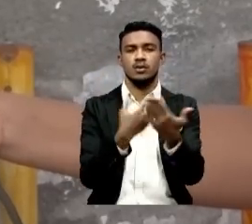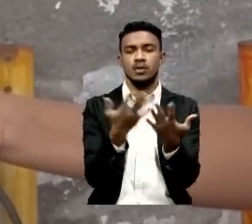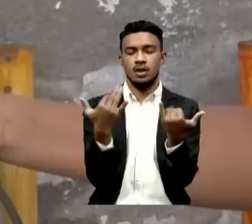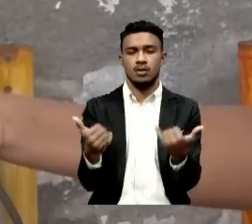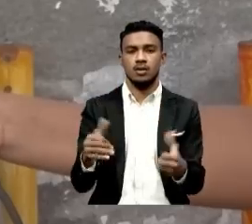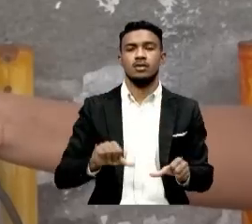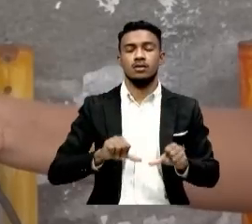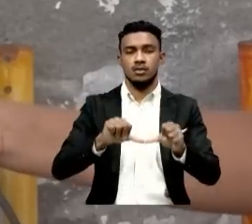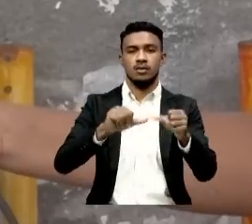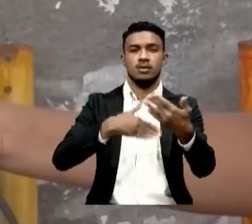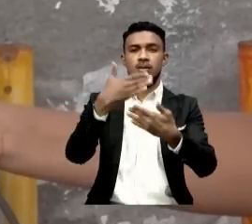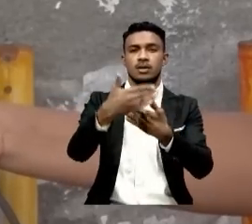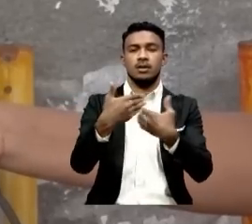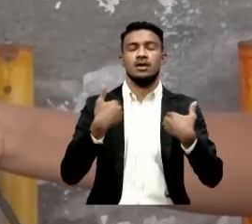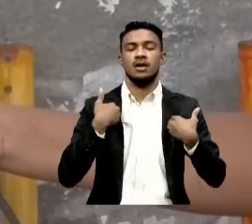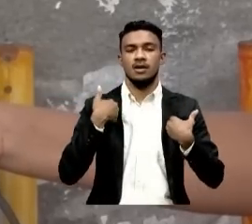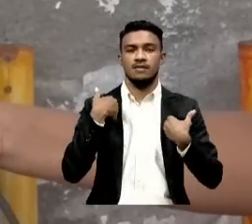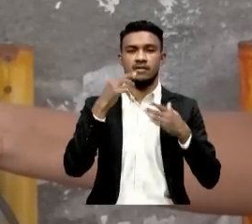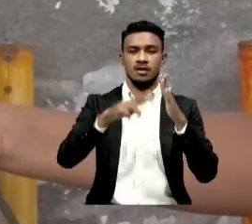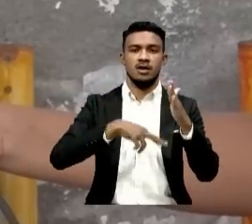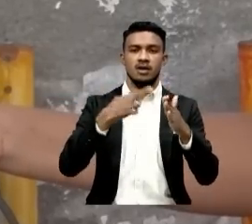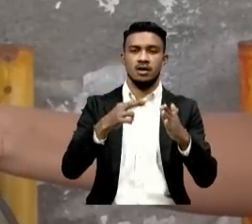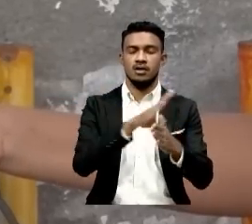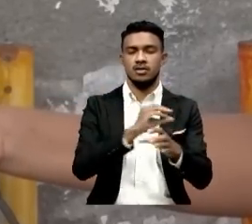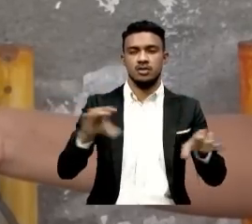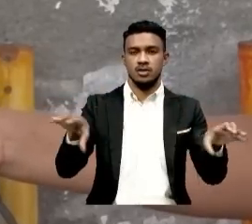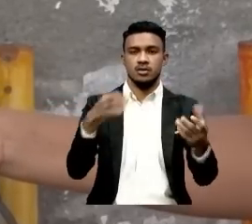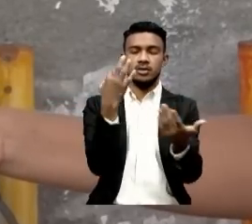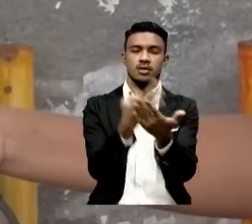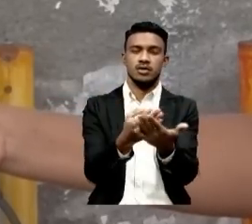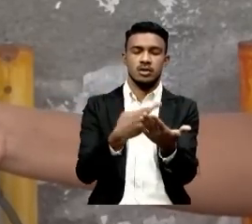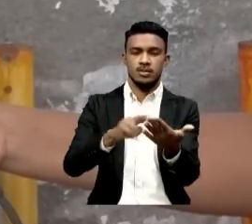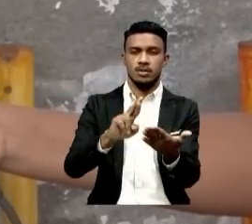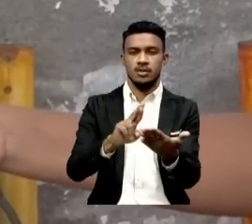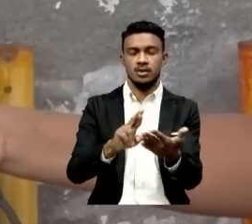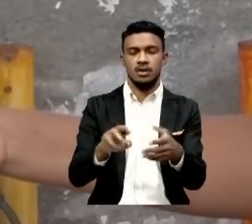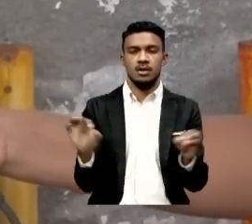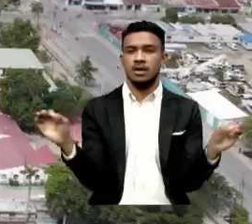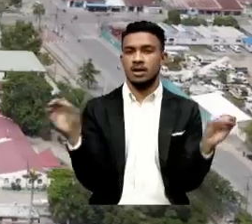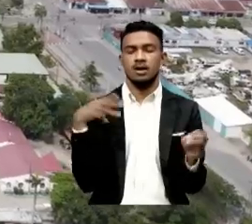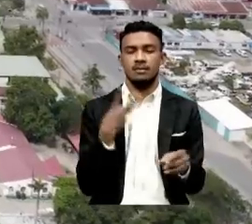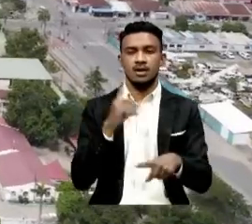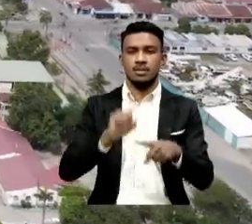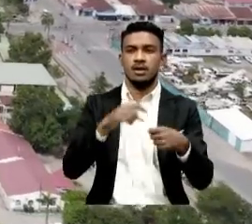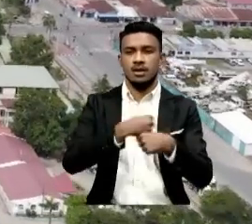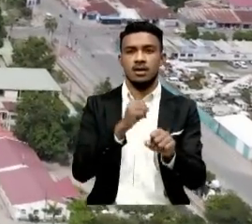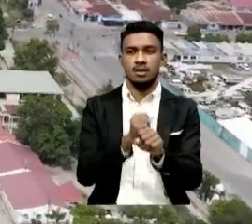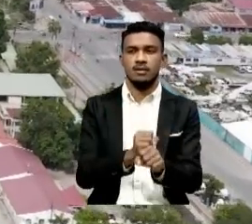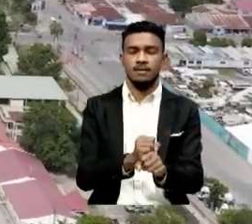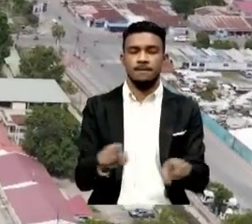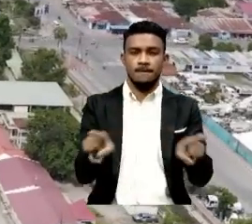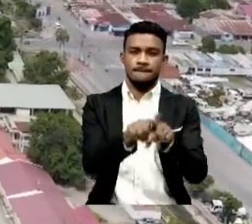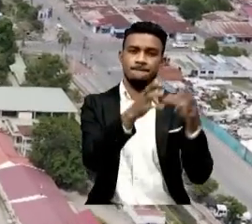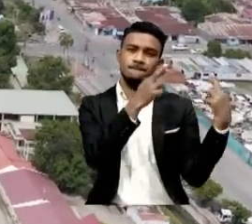nih ke ih orientasi no mas am mesma tempo hon ini orsamento proprio selain am labal batin hanesa responsável